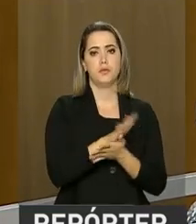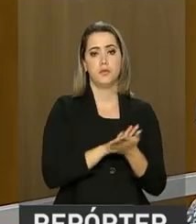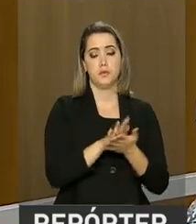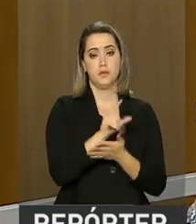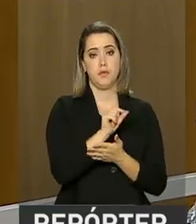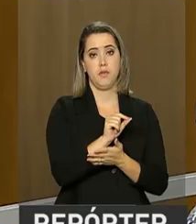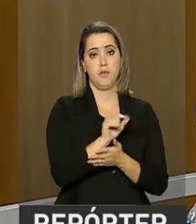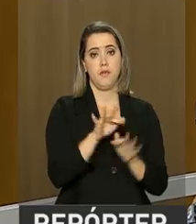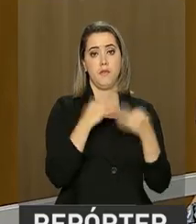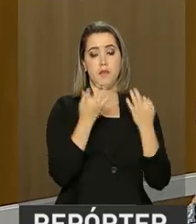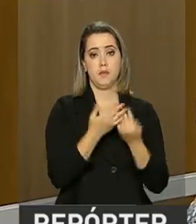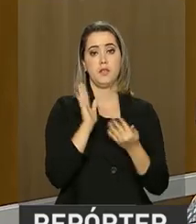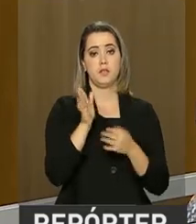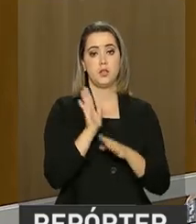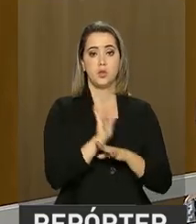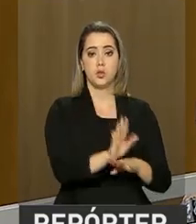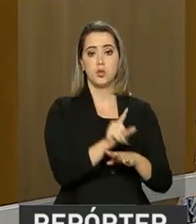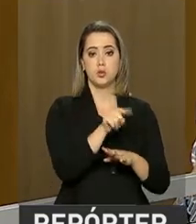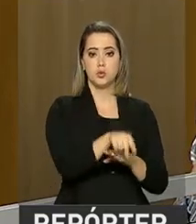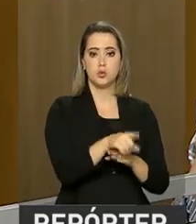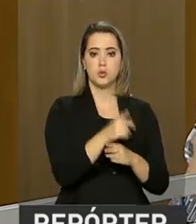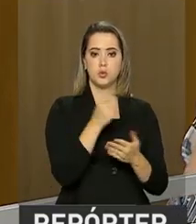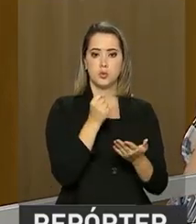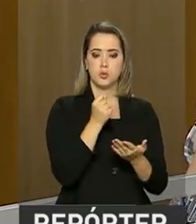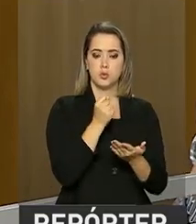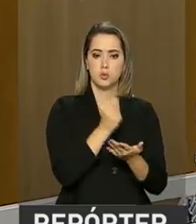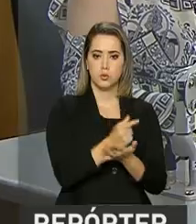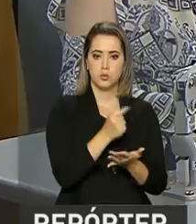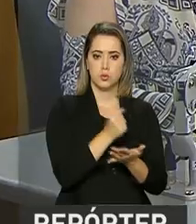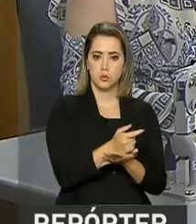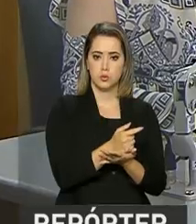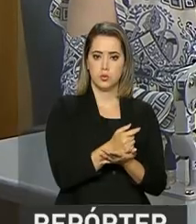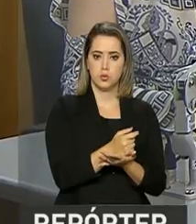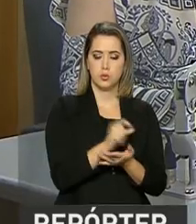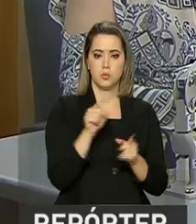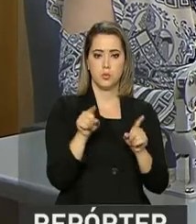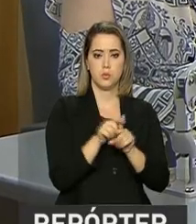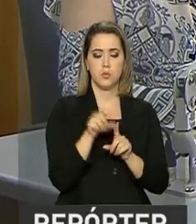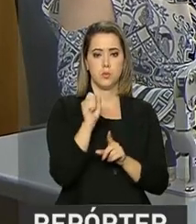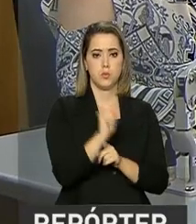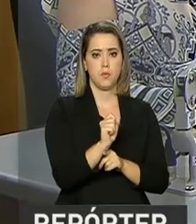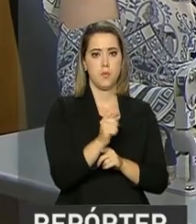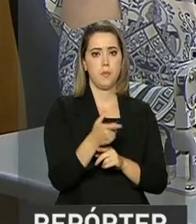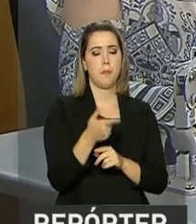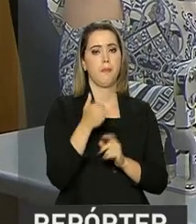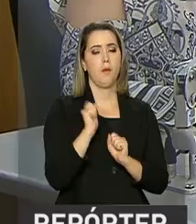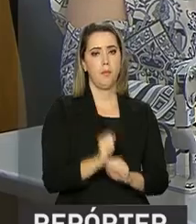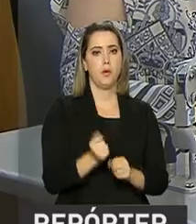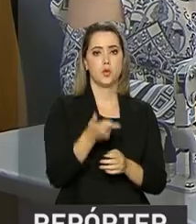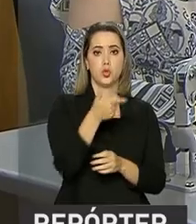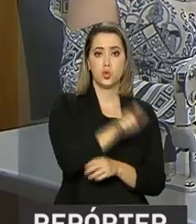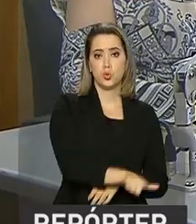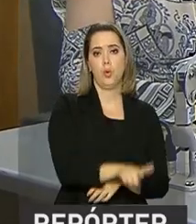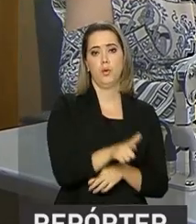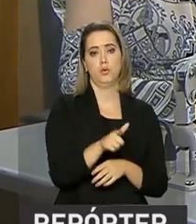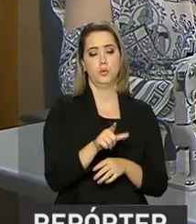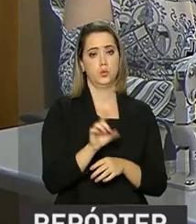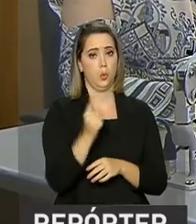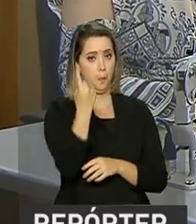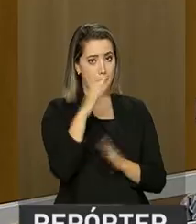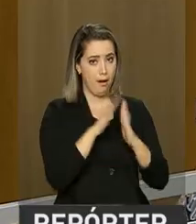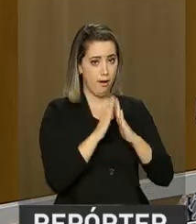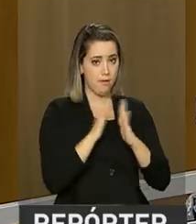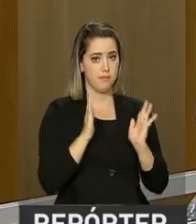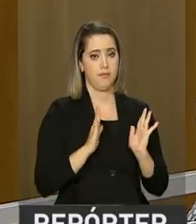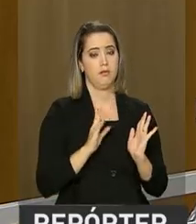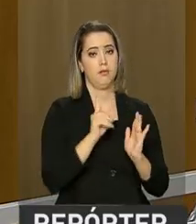foi atendida por subsídio do governo federal ou estadual poderá ser atendida novamente, não é? O